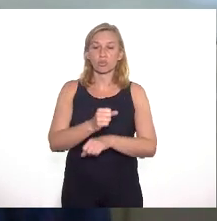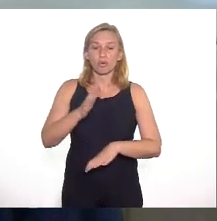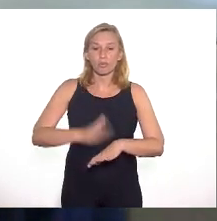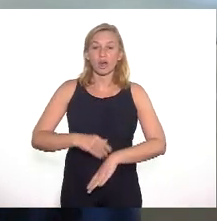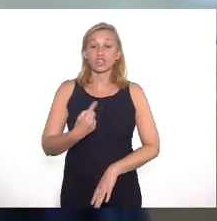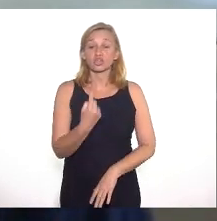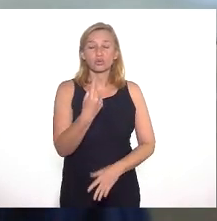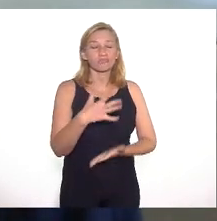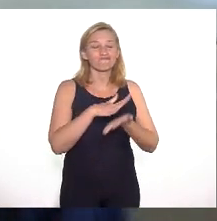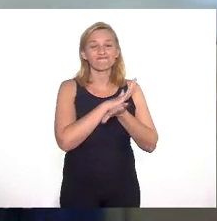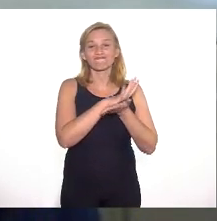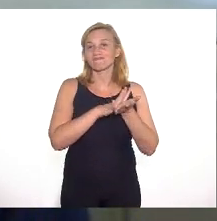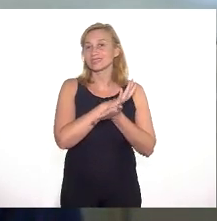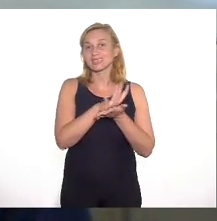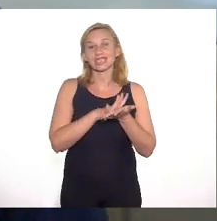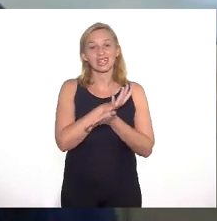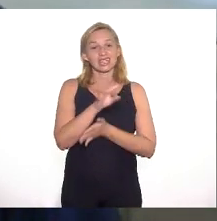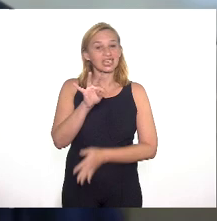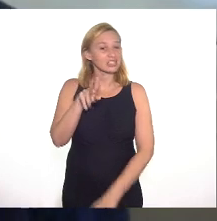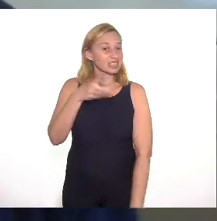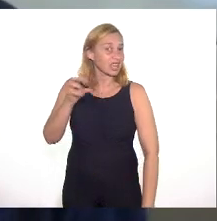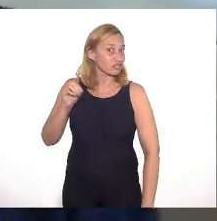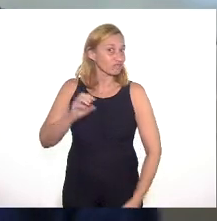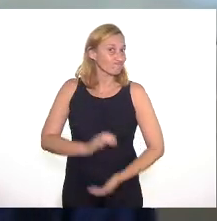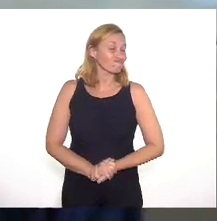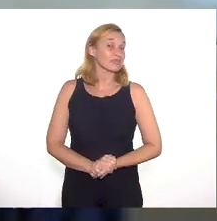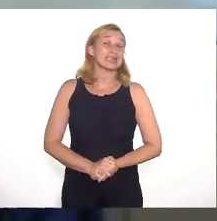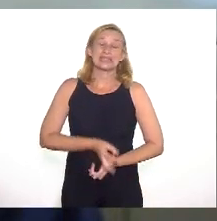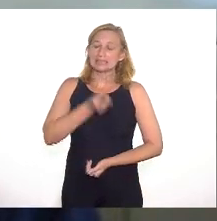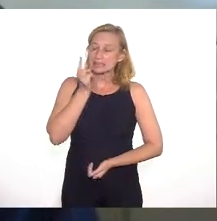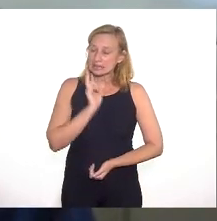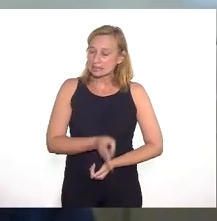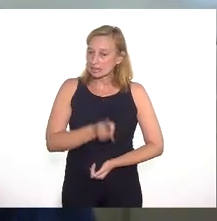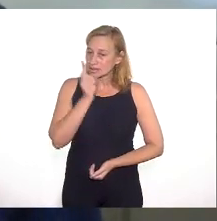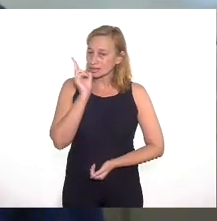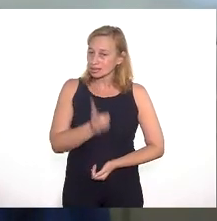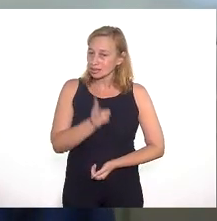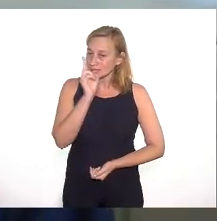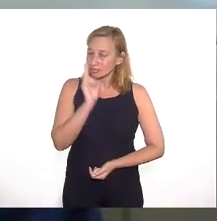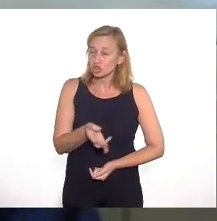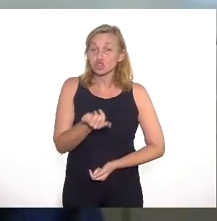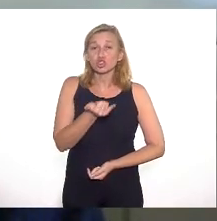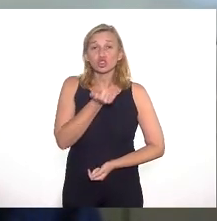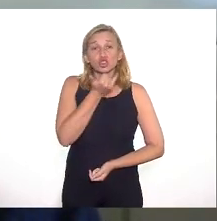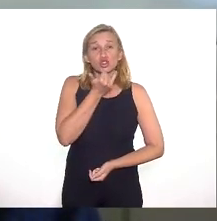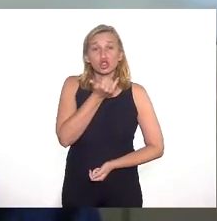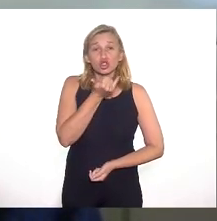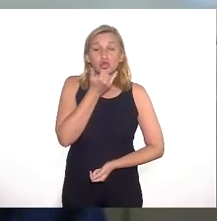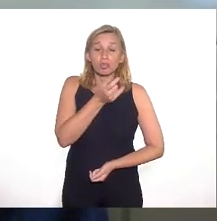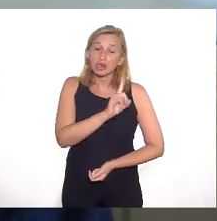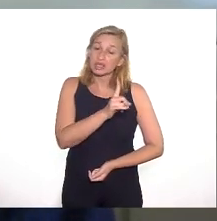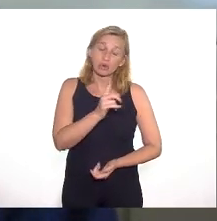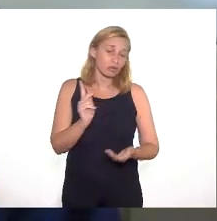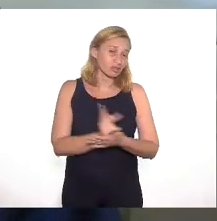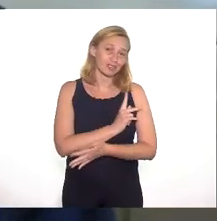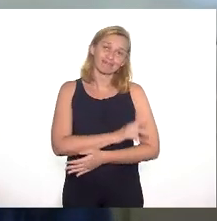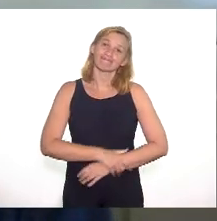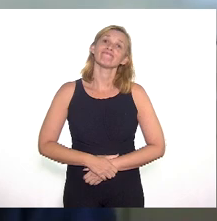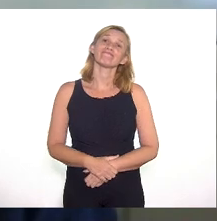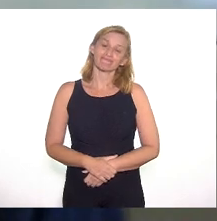e nada foi licitado. Sempre há uma desculpa para não